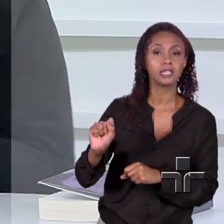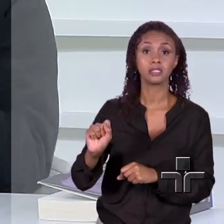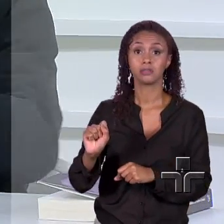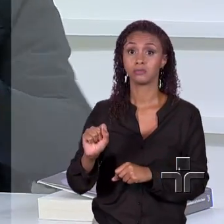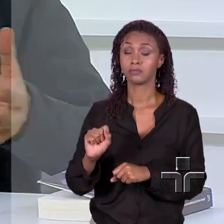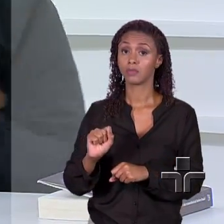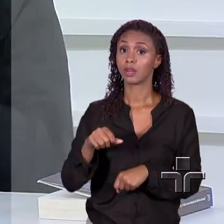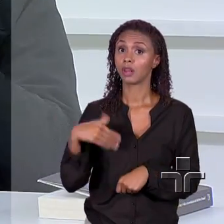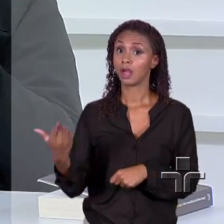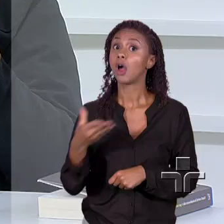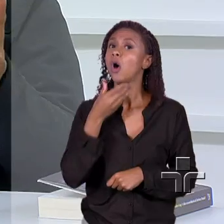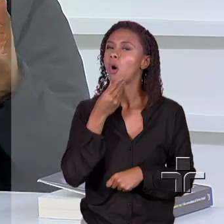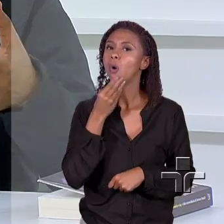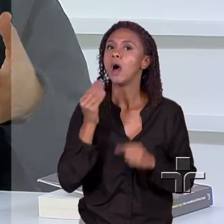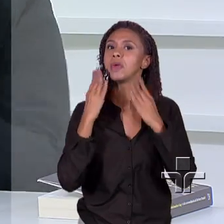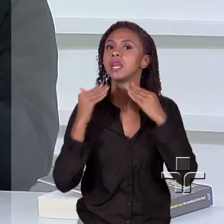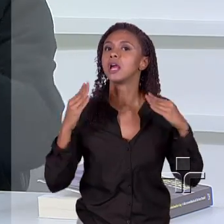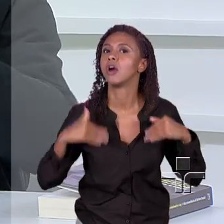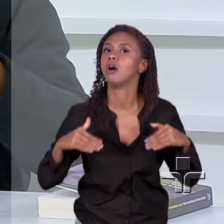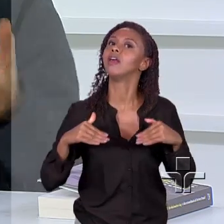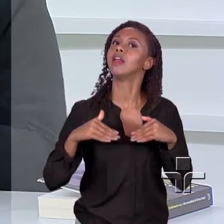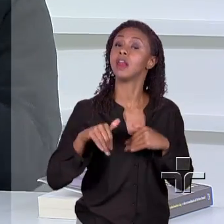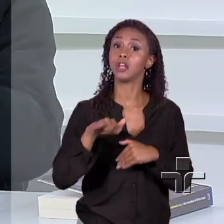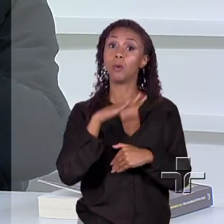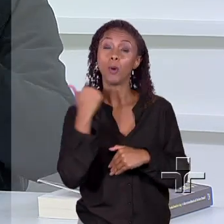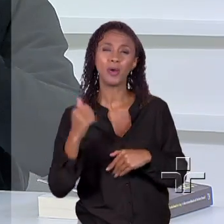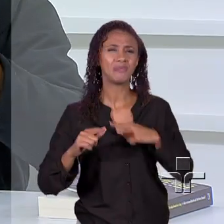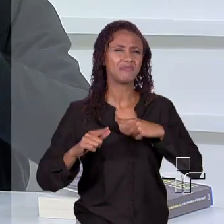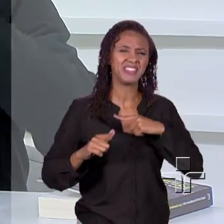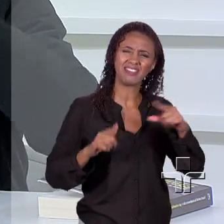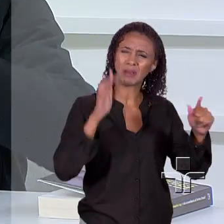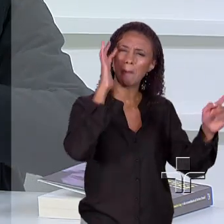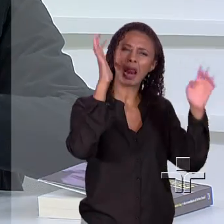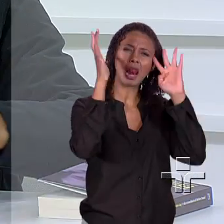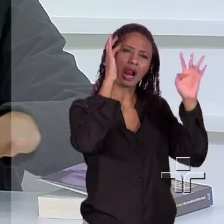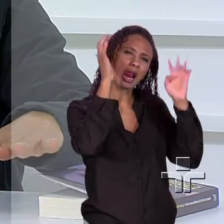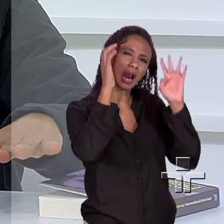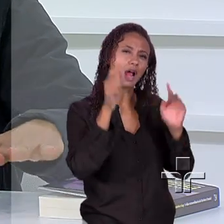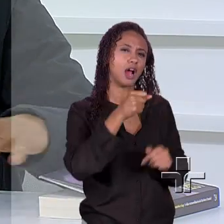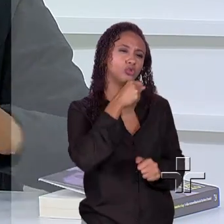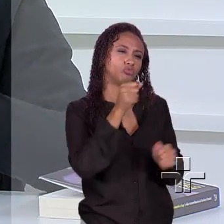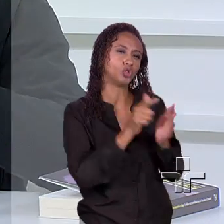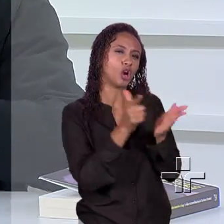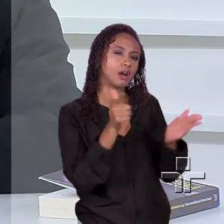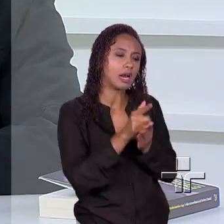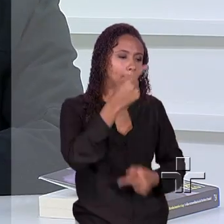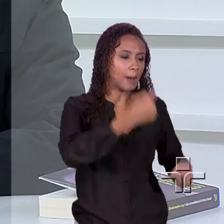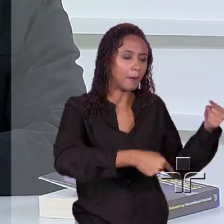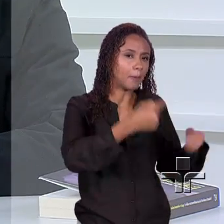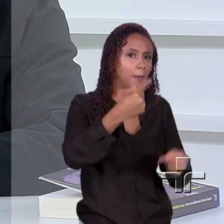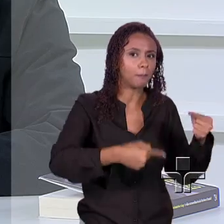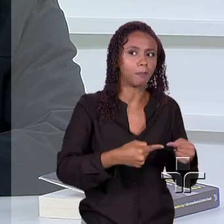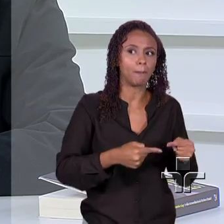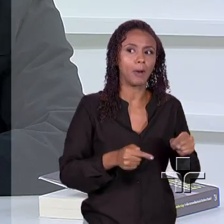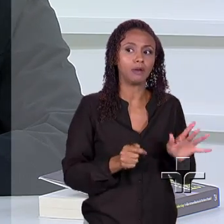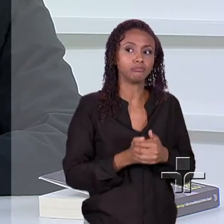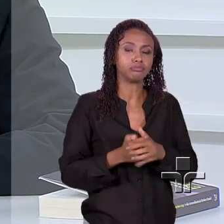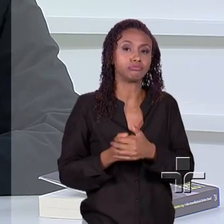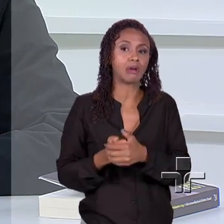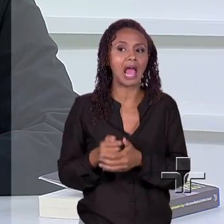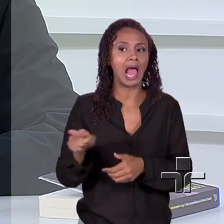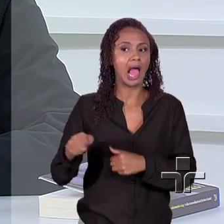uma ação rápida de intelectuais e jornalistas para abafar que aquilo estava relacionado a um caso de um michê